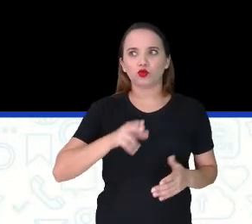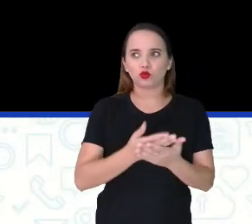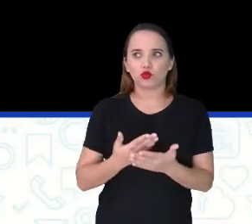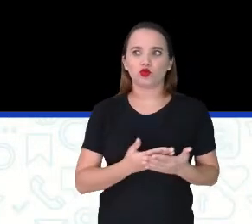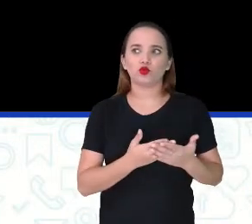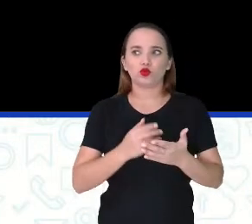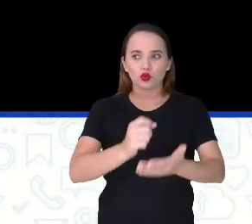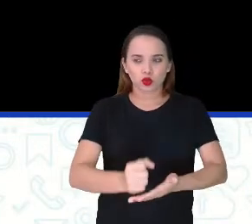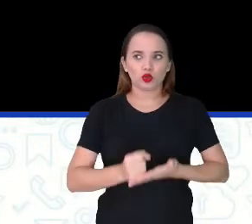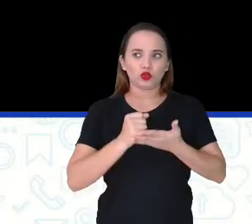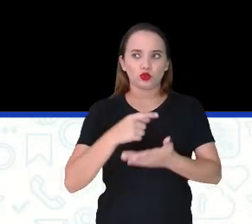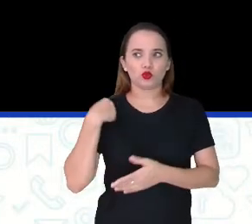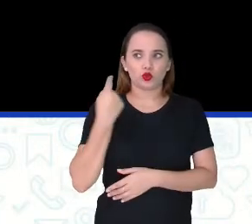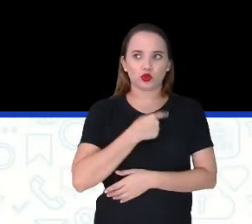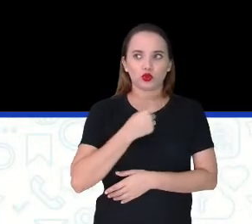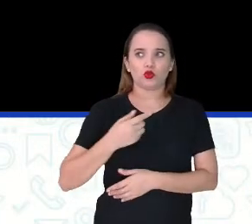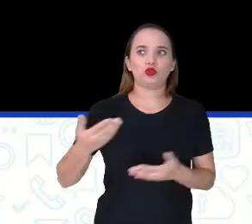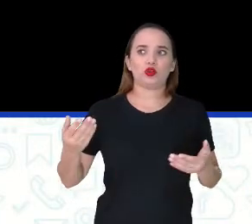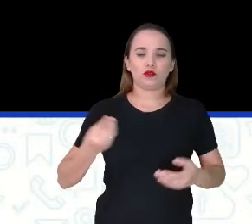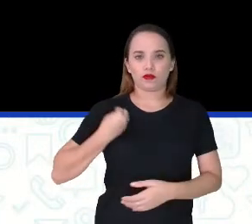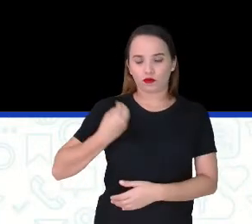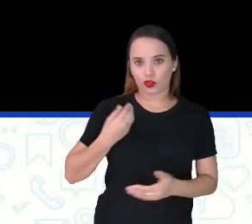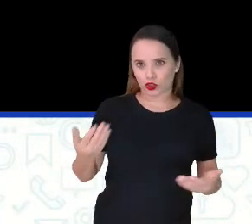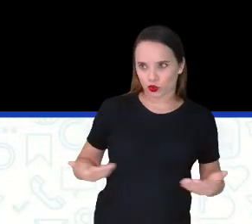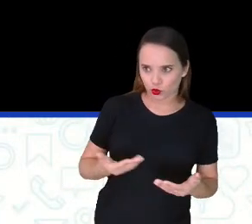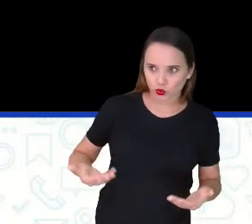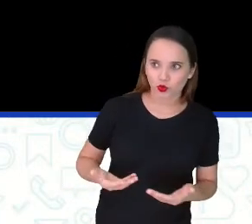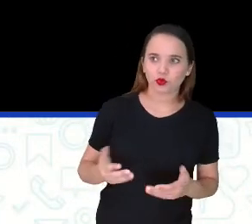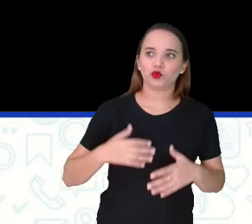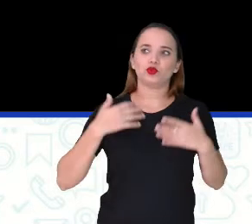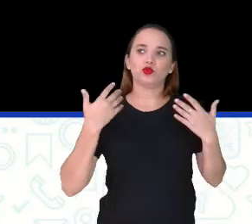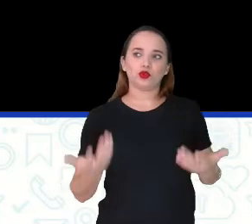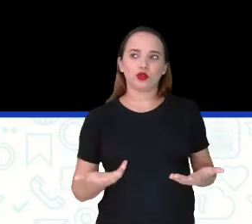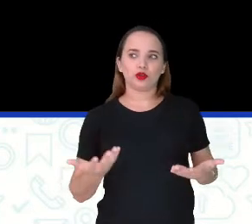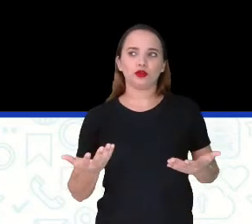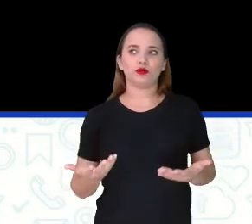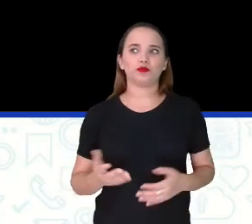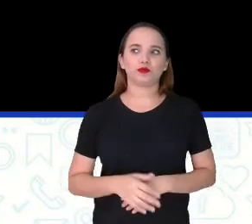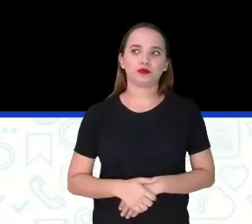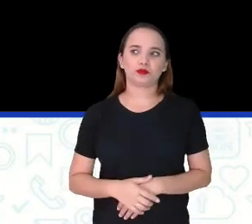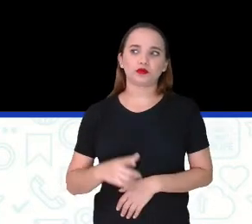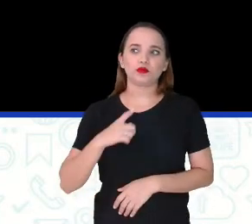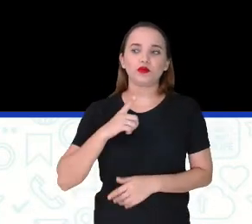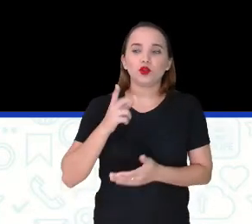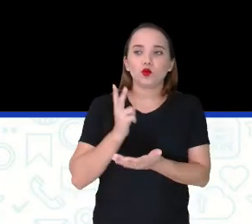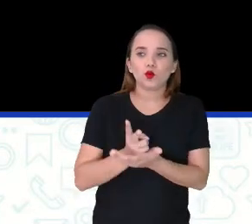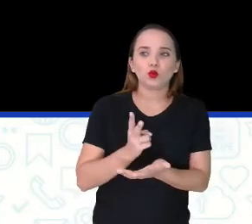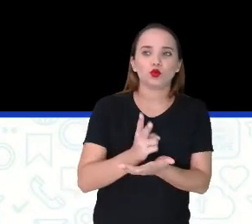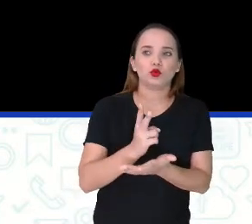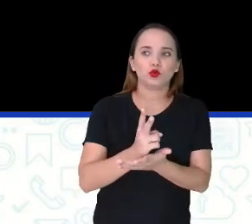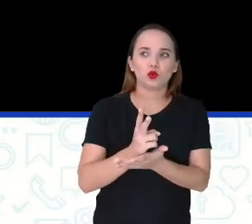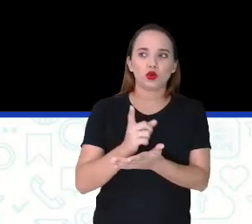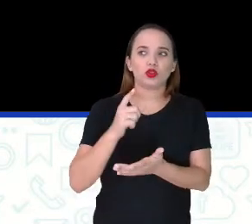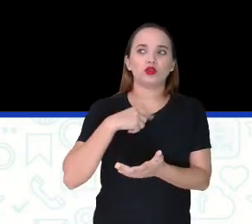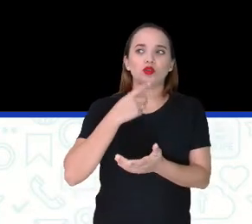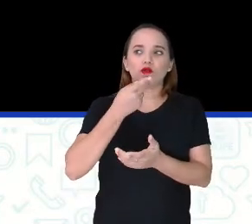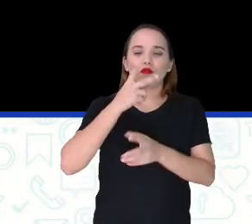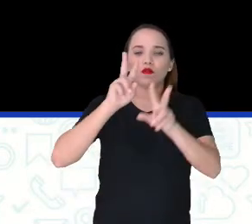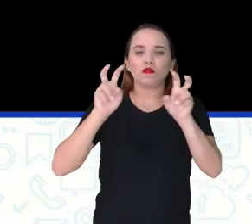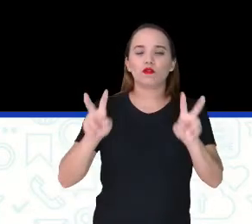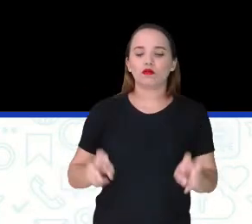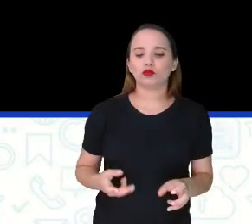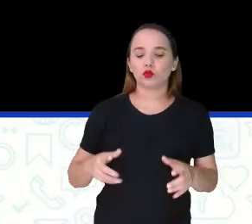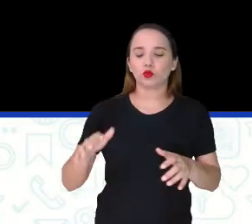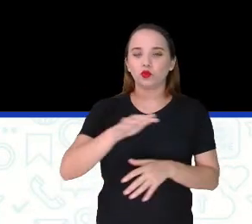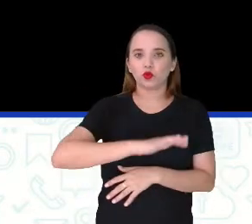vida hoje, né? E aí, ó, dando continuidade, a gente vai falar agora do